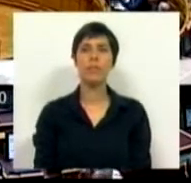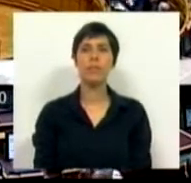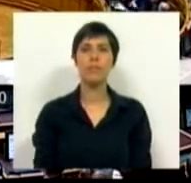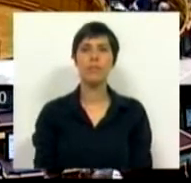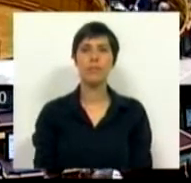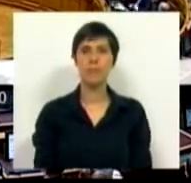Obrigado.